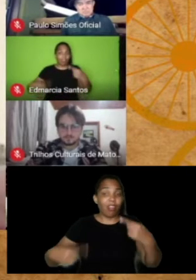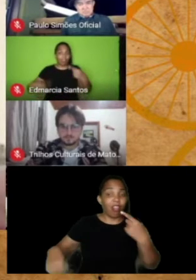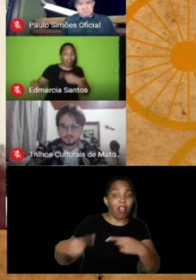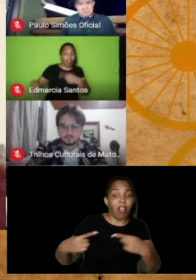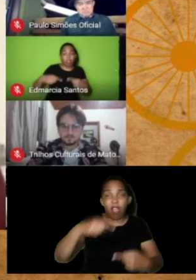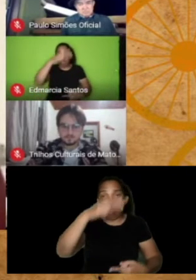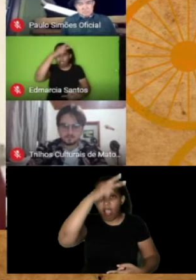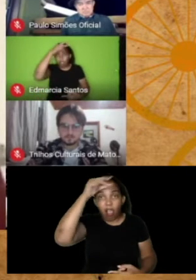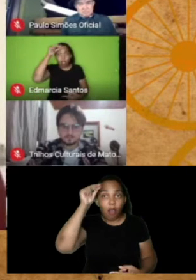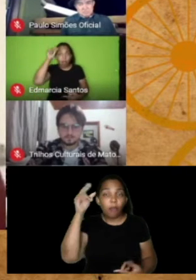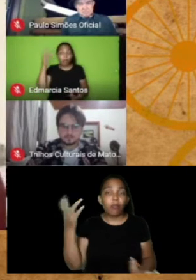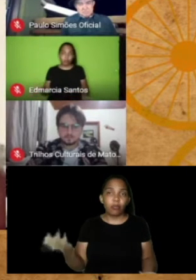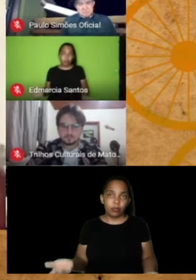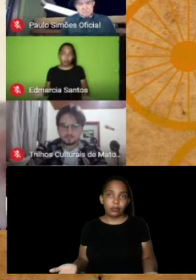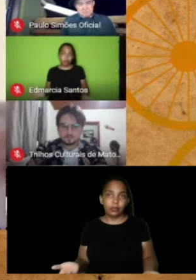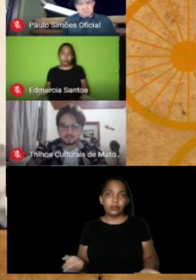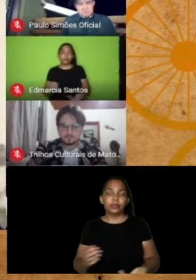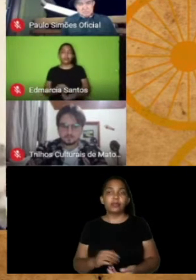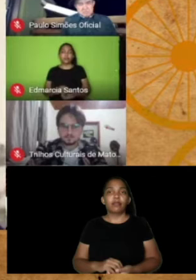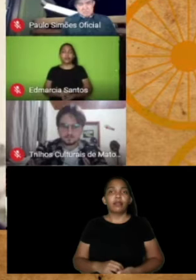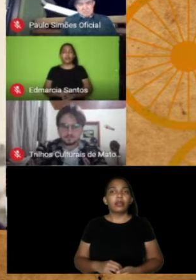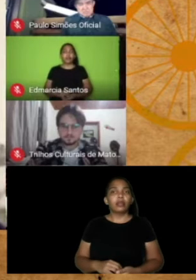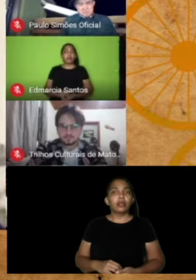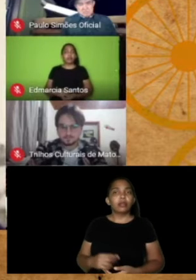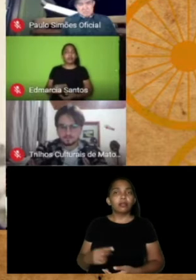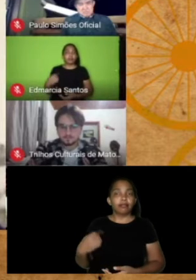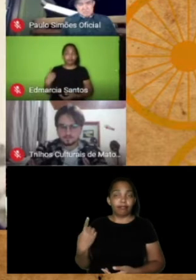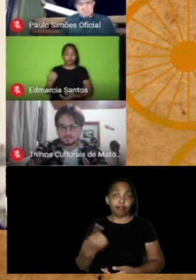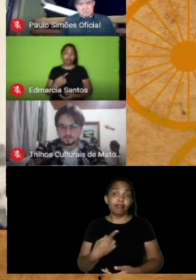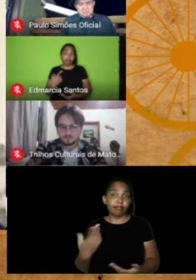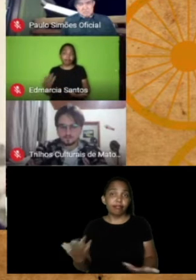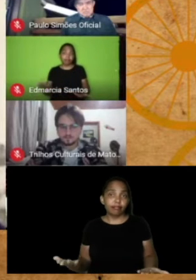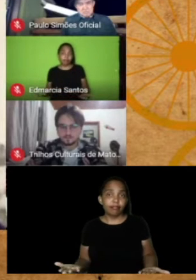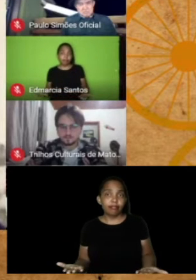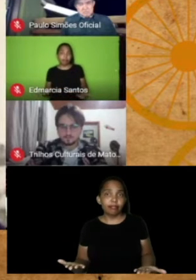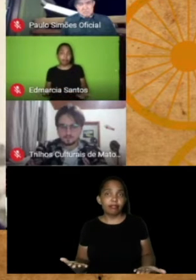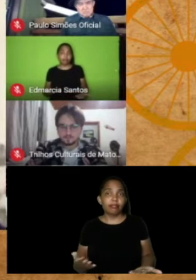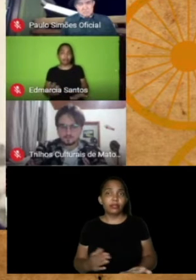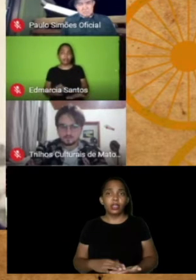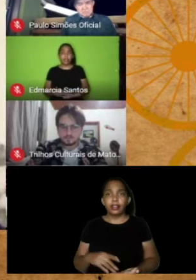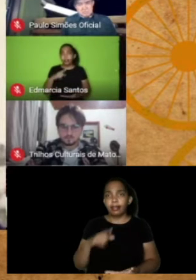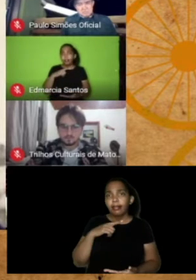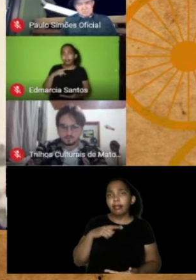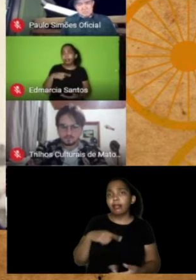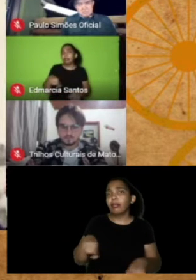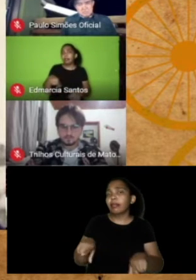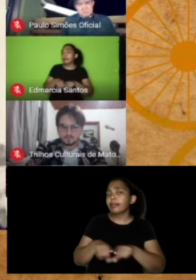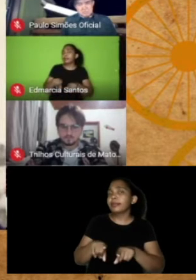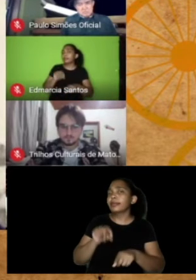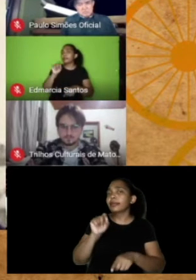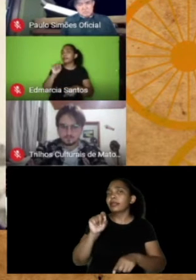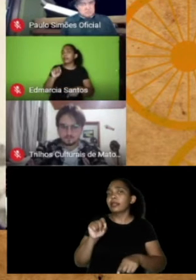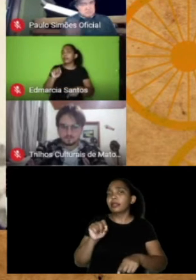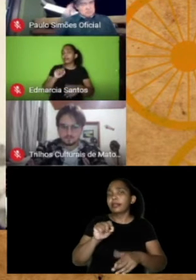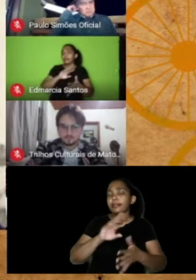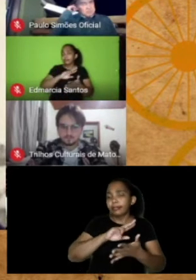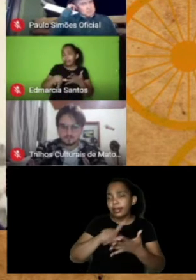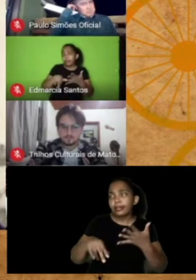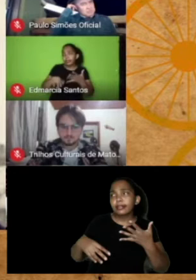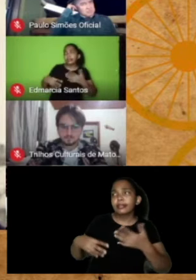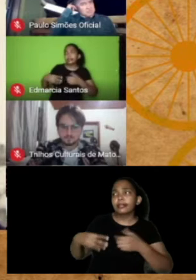né? E nós somos isso, né? Acho que a gente tem muito para